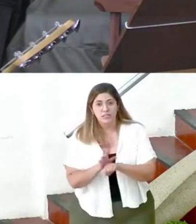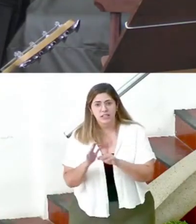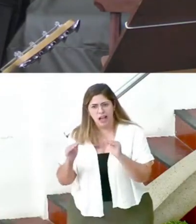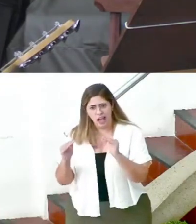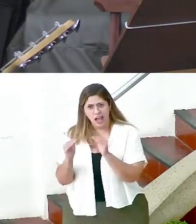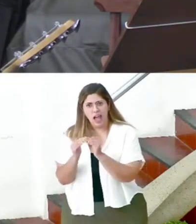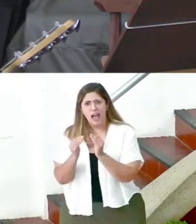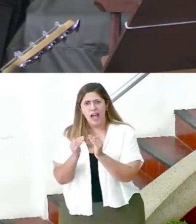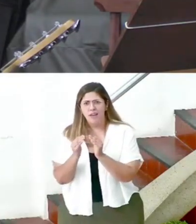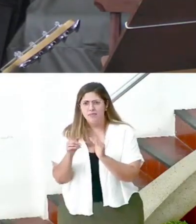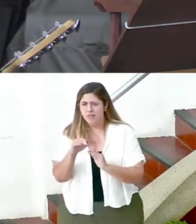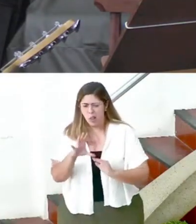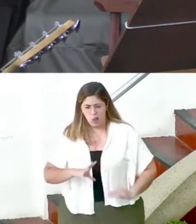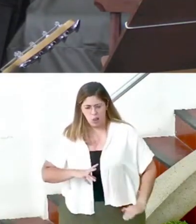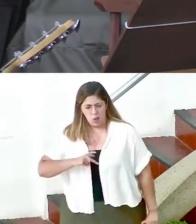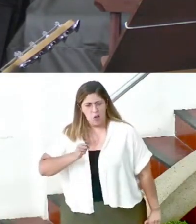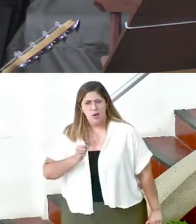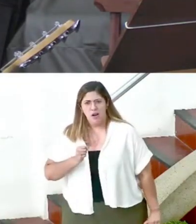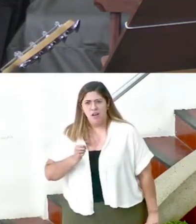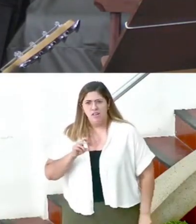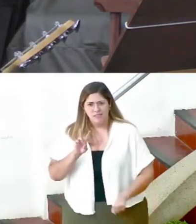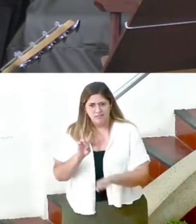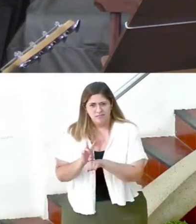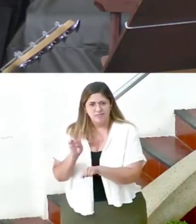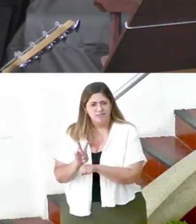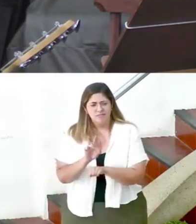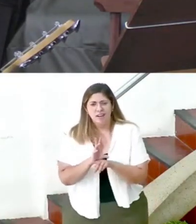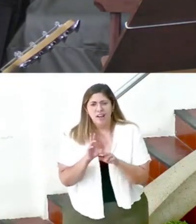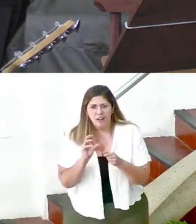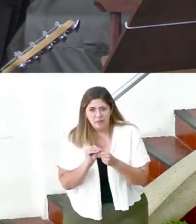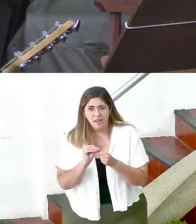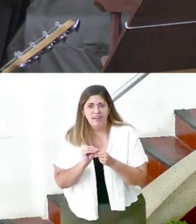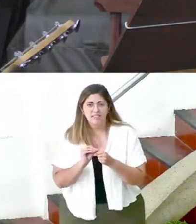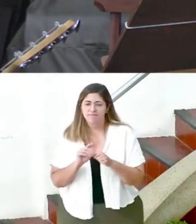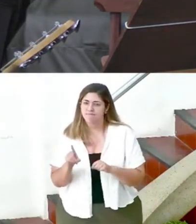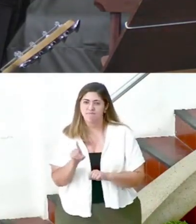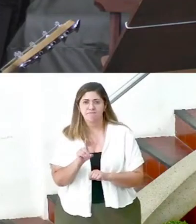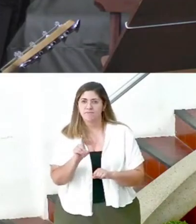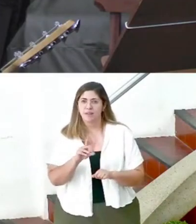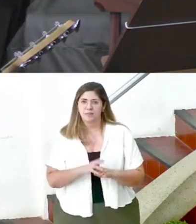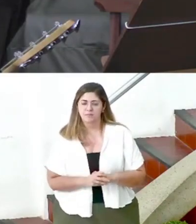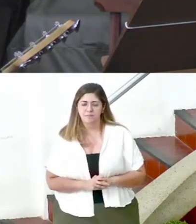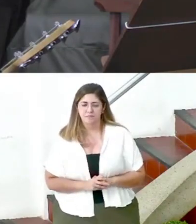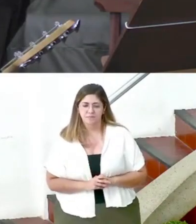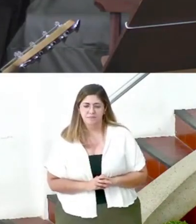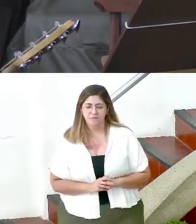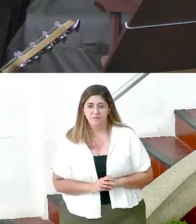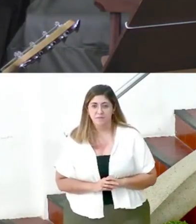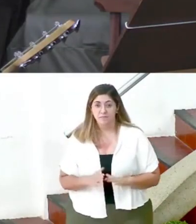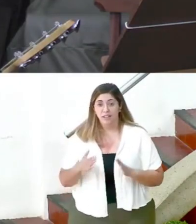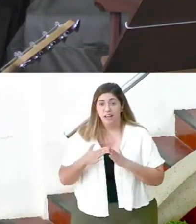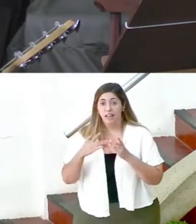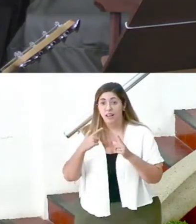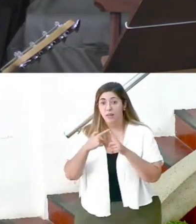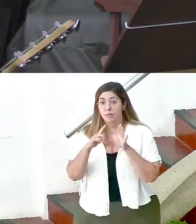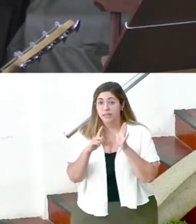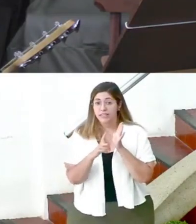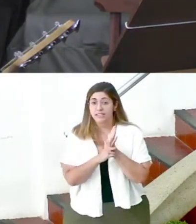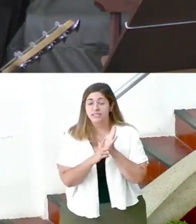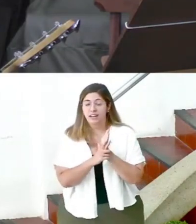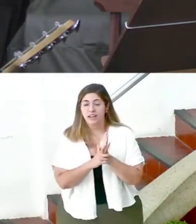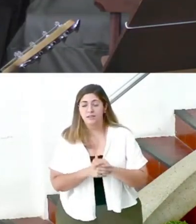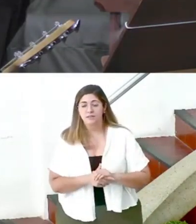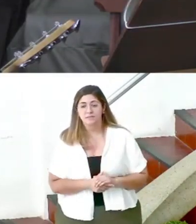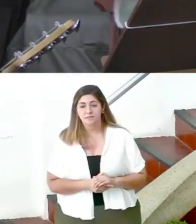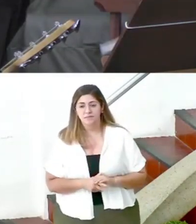casas, não sejamos os irmãos que se orgulham do seu zelo, que nós que somos uma igreja que, se Deus